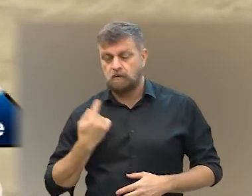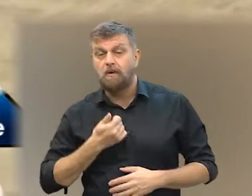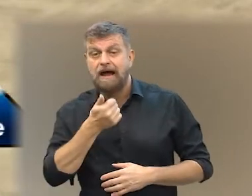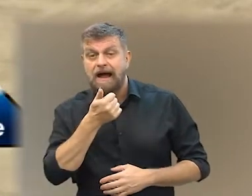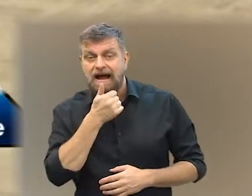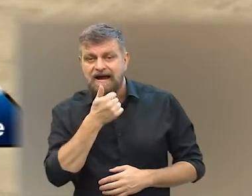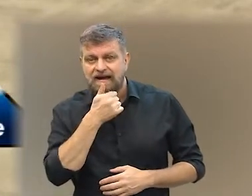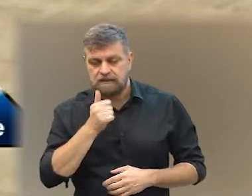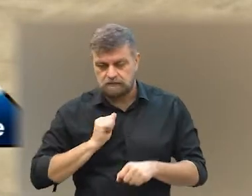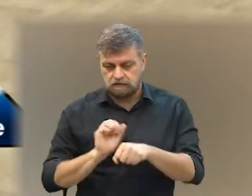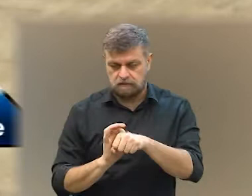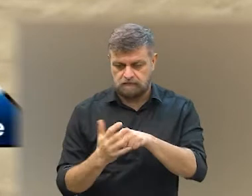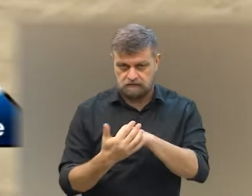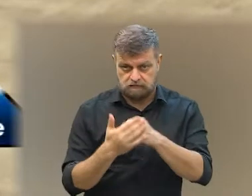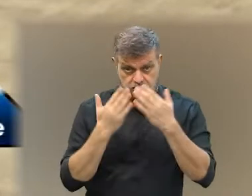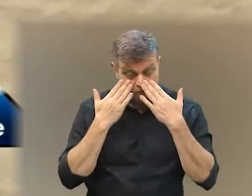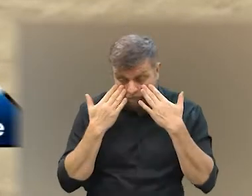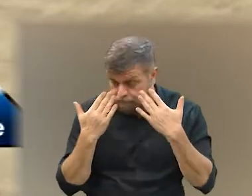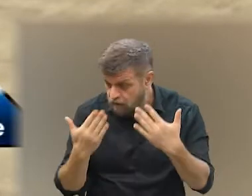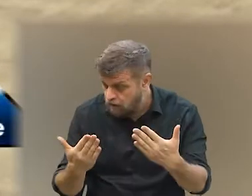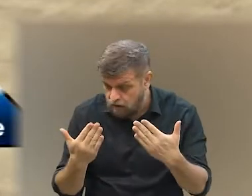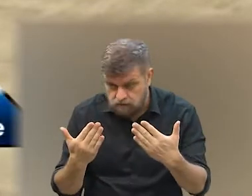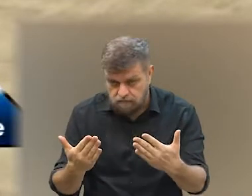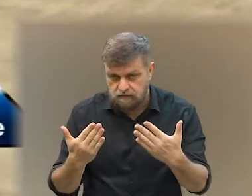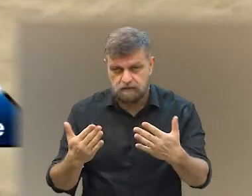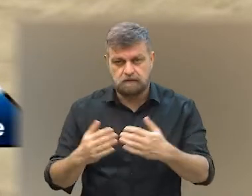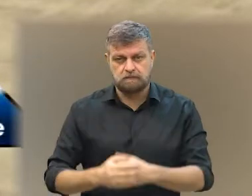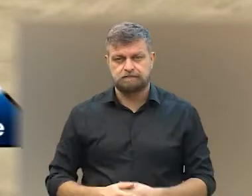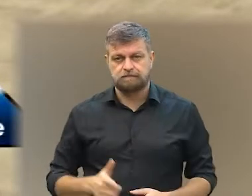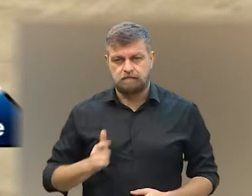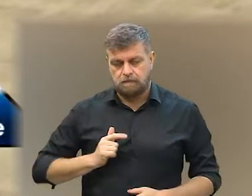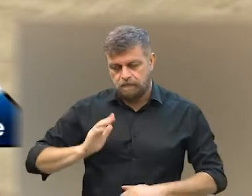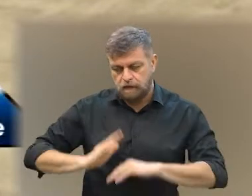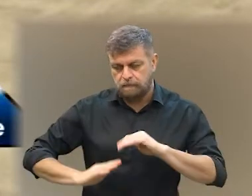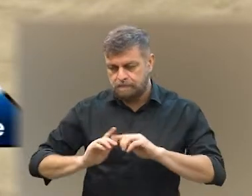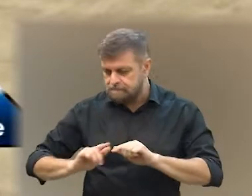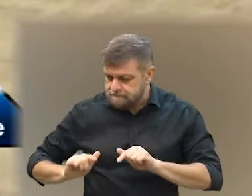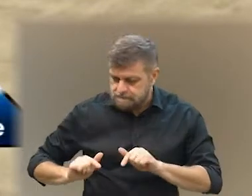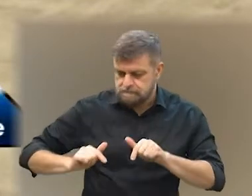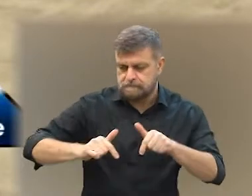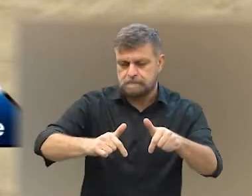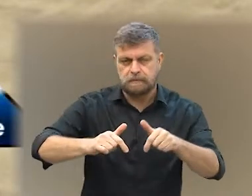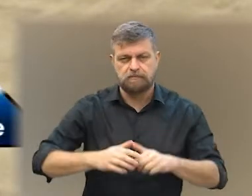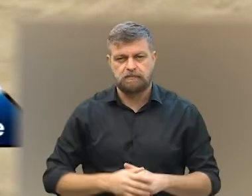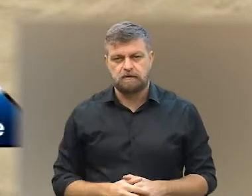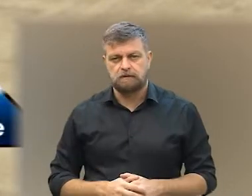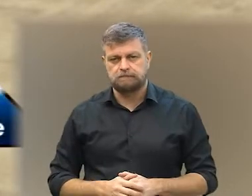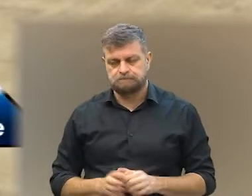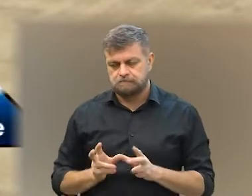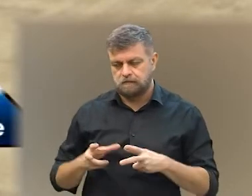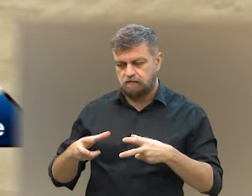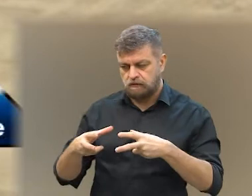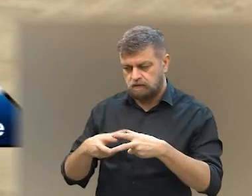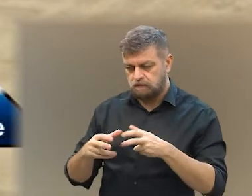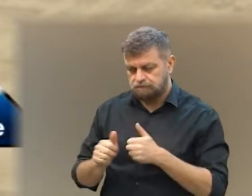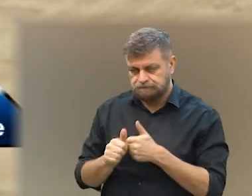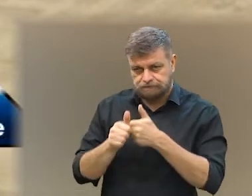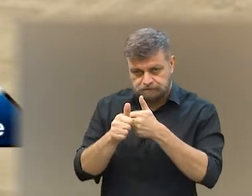Estamos ainda, né, diante de uma pandemia da Covid, e ações duras foram tomadas, e essa